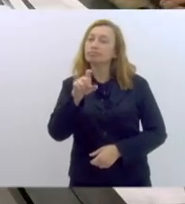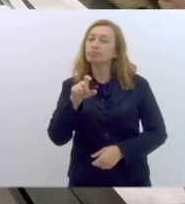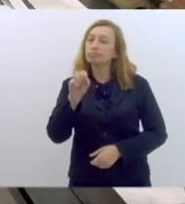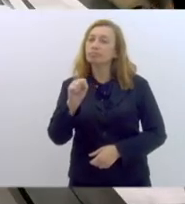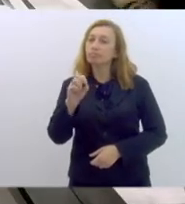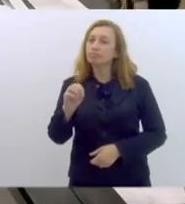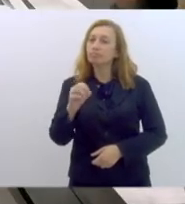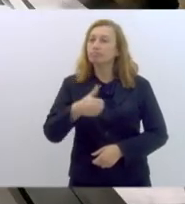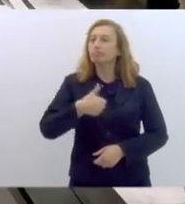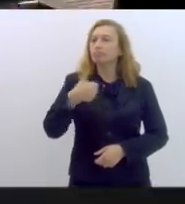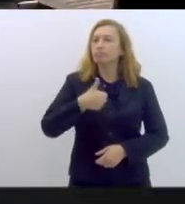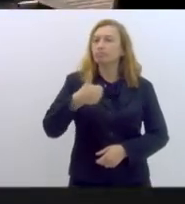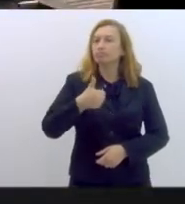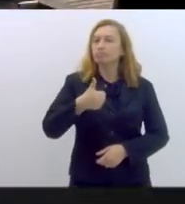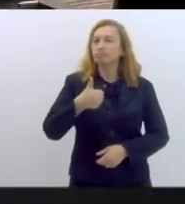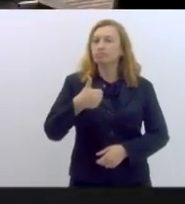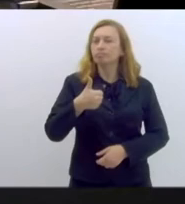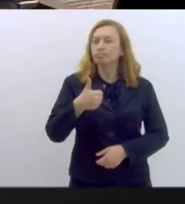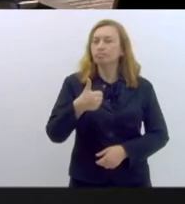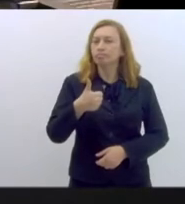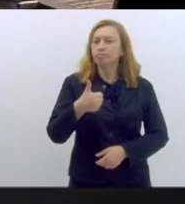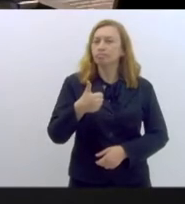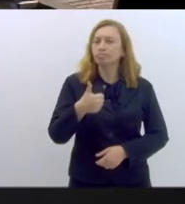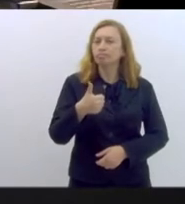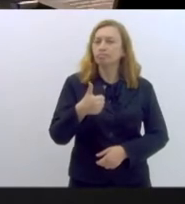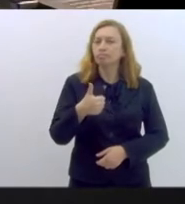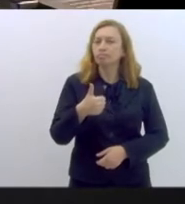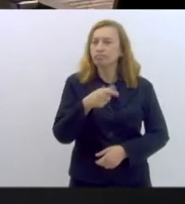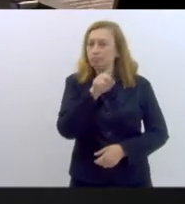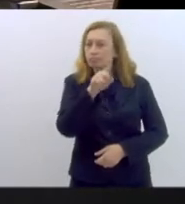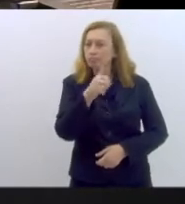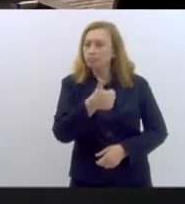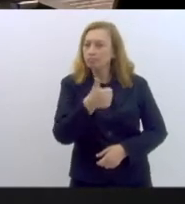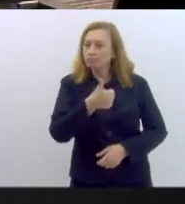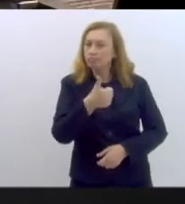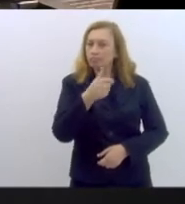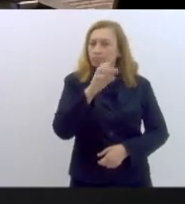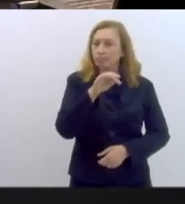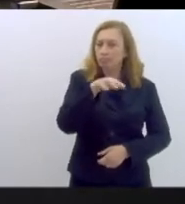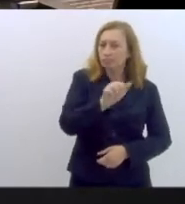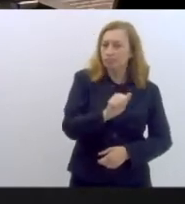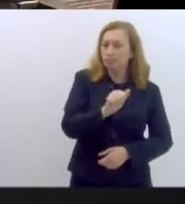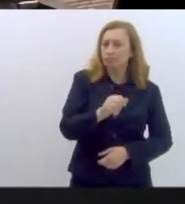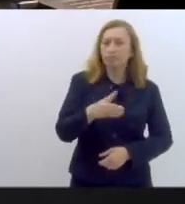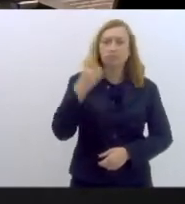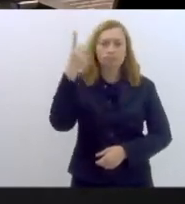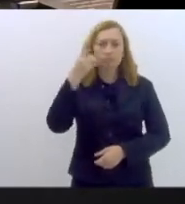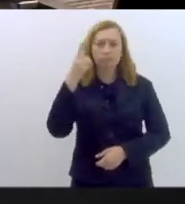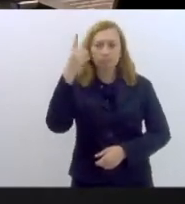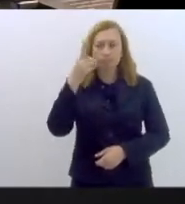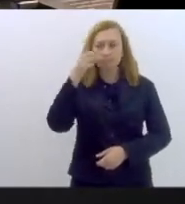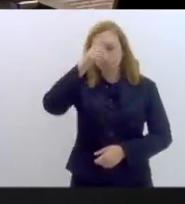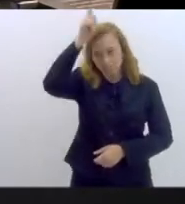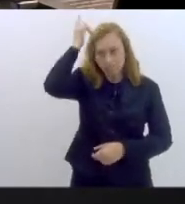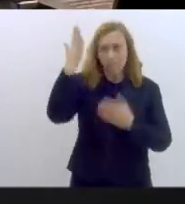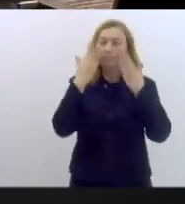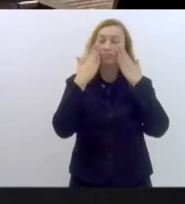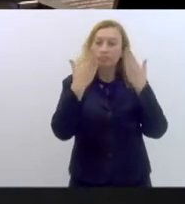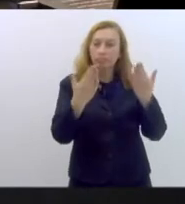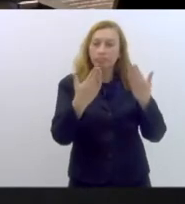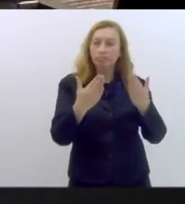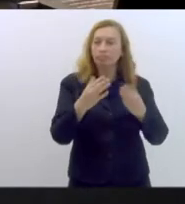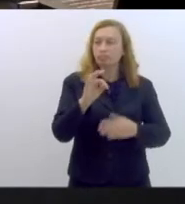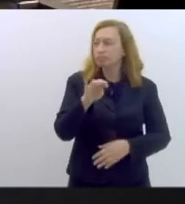É, são tem a duas coluna... tabelas. Isso. Onde essa primeira tabela que o deputado Luiz Paulo apresentou é a evolução do estoque